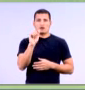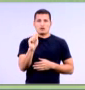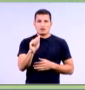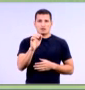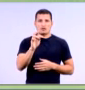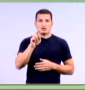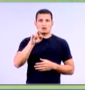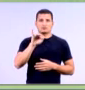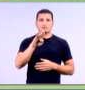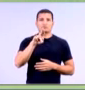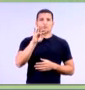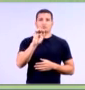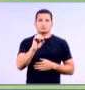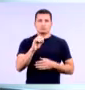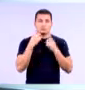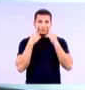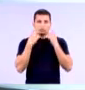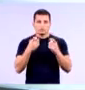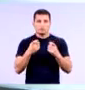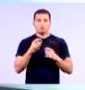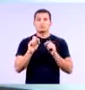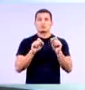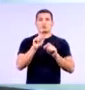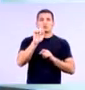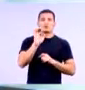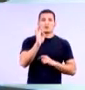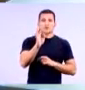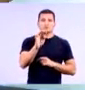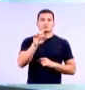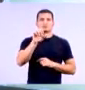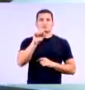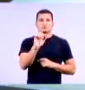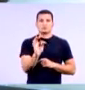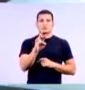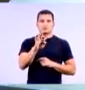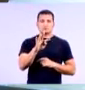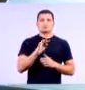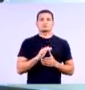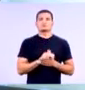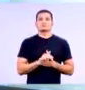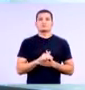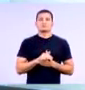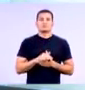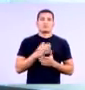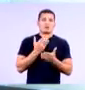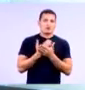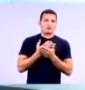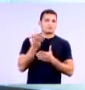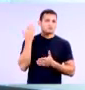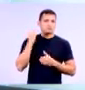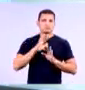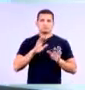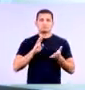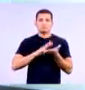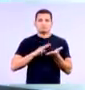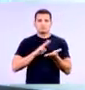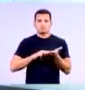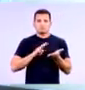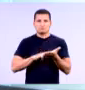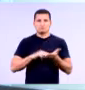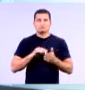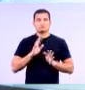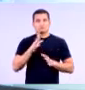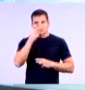Então, curiosidade, gente, o que é um get e um set? Retomando a aula passada, nada mais são do que métodos, né? Só que a gente só